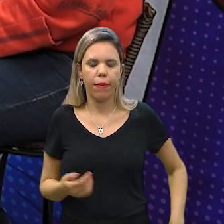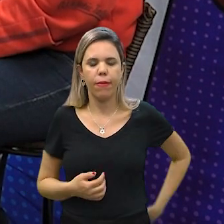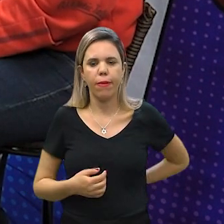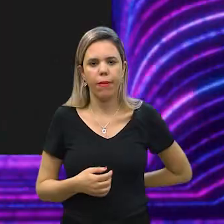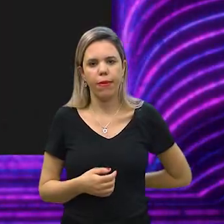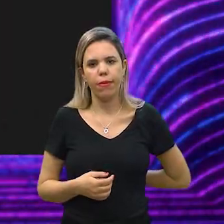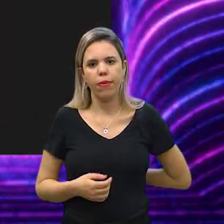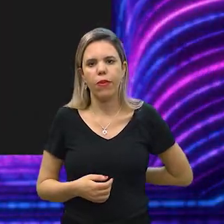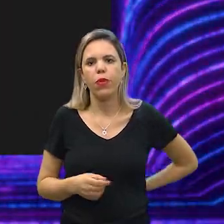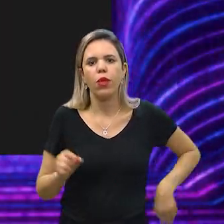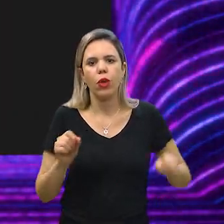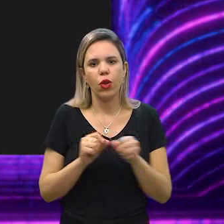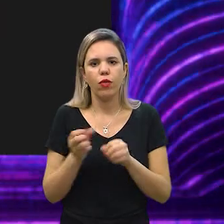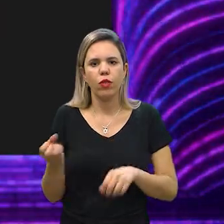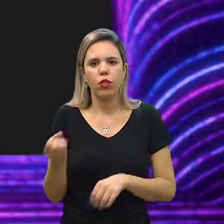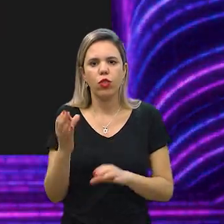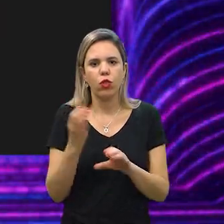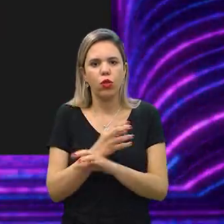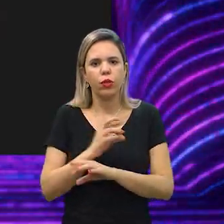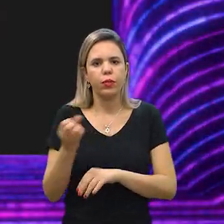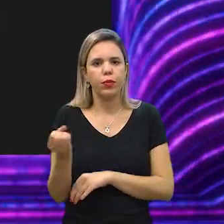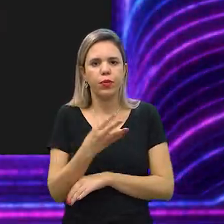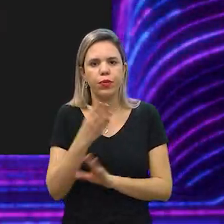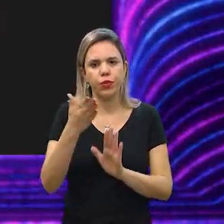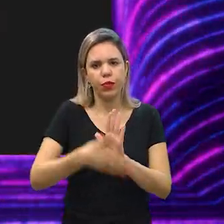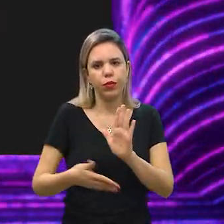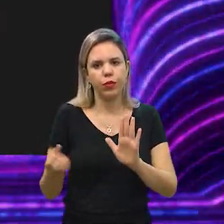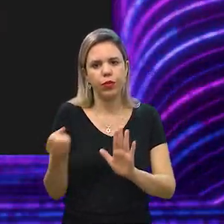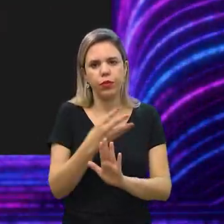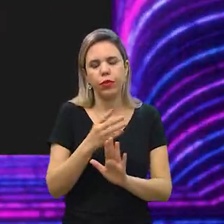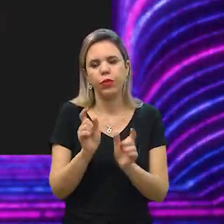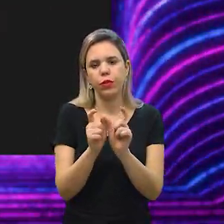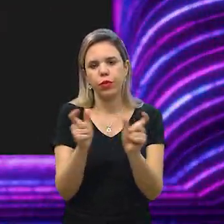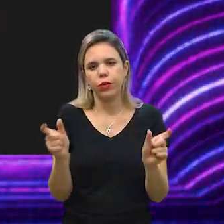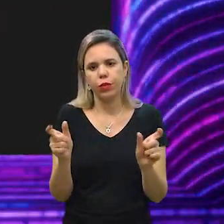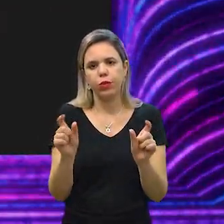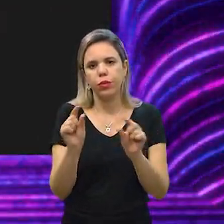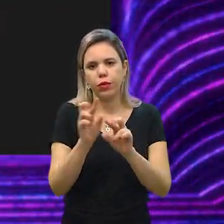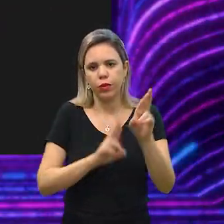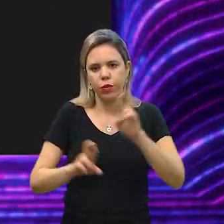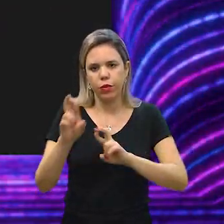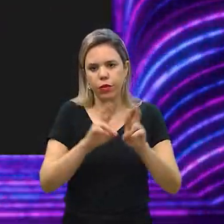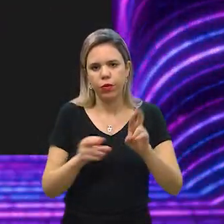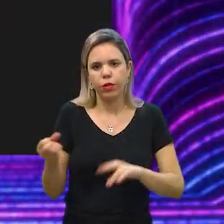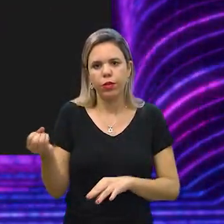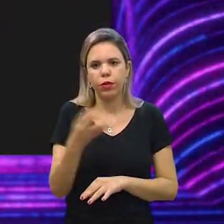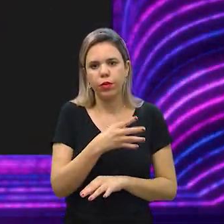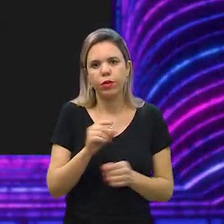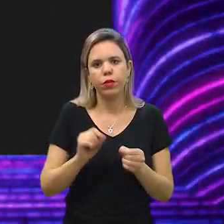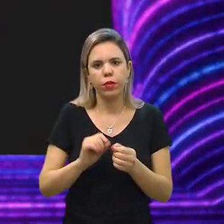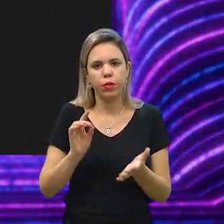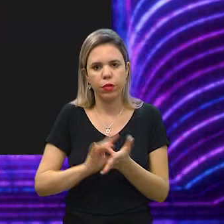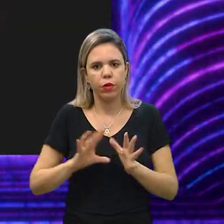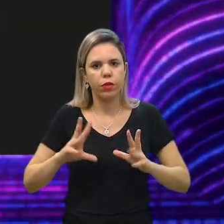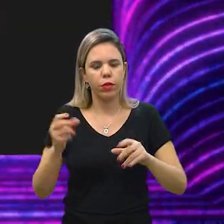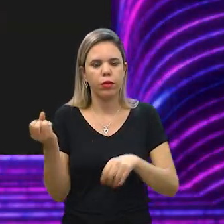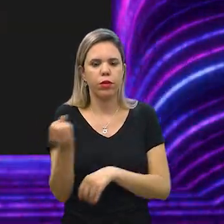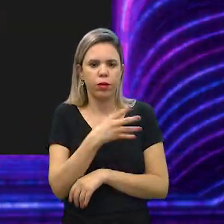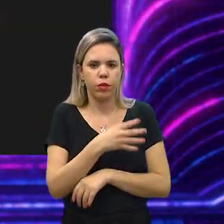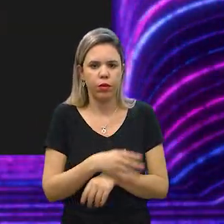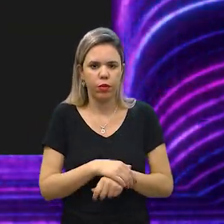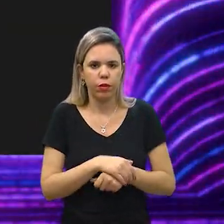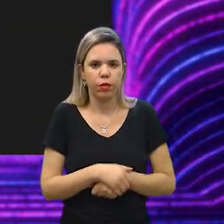Então, eu fiz ele totalmente novo. Eu fiz capa nova, diagramação nova, revisão nova, fiz realmente tudo